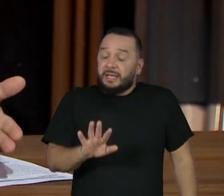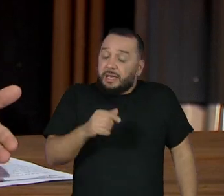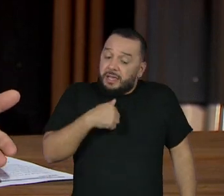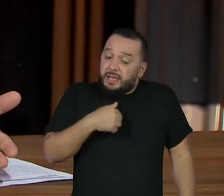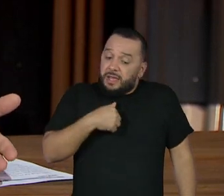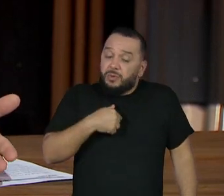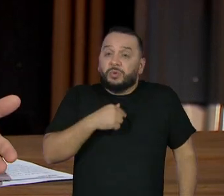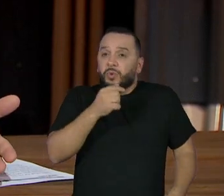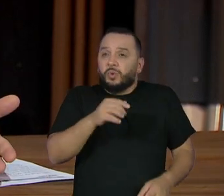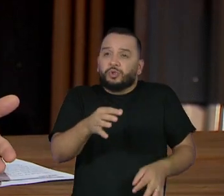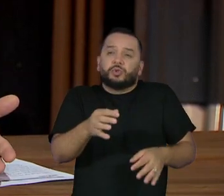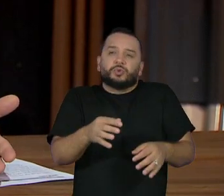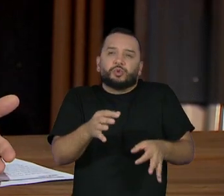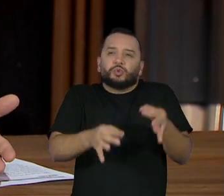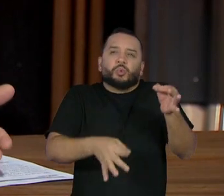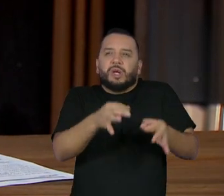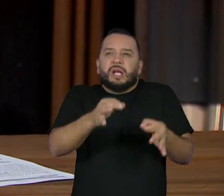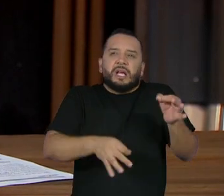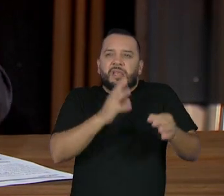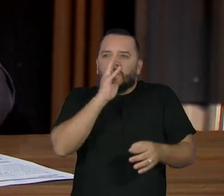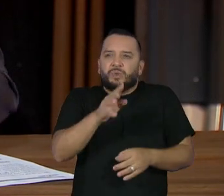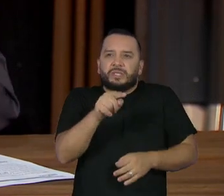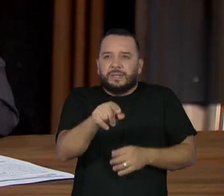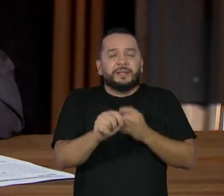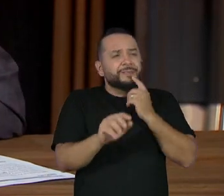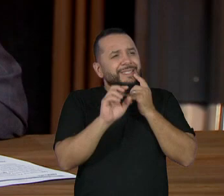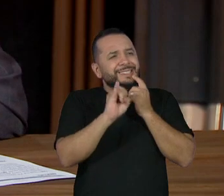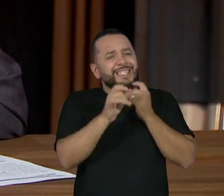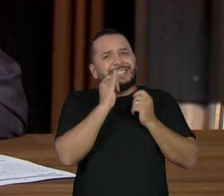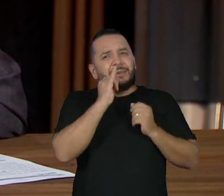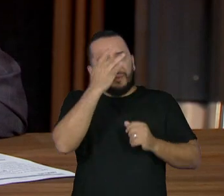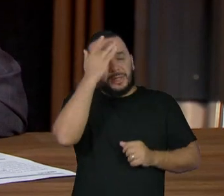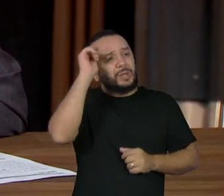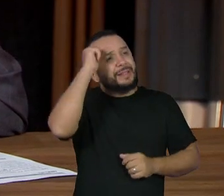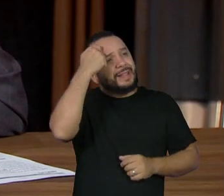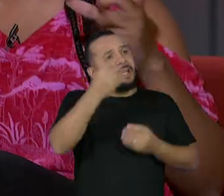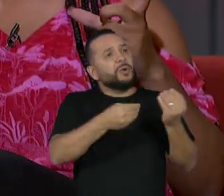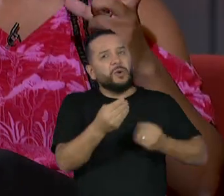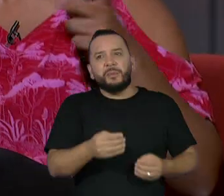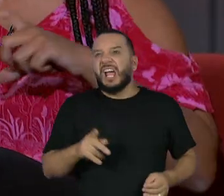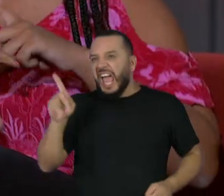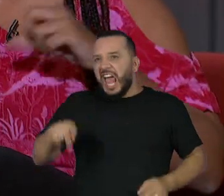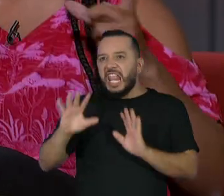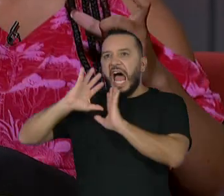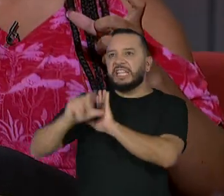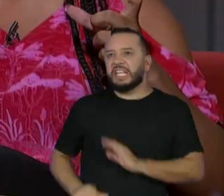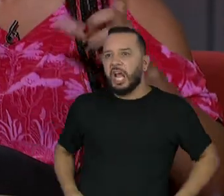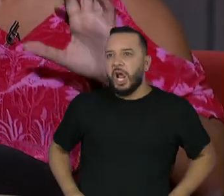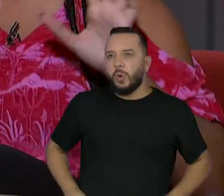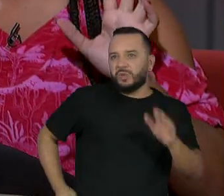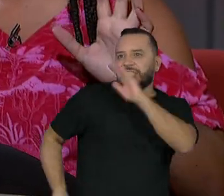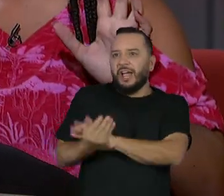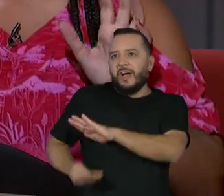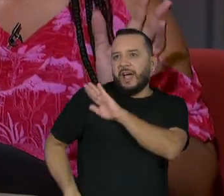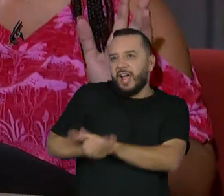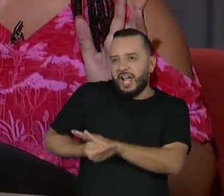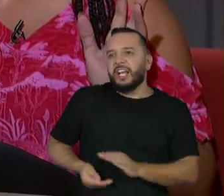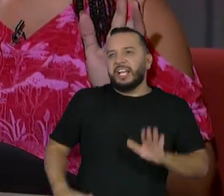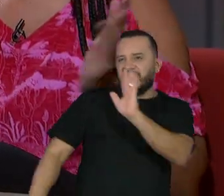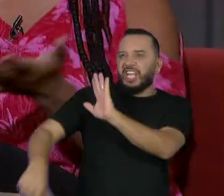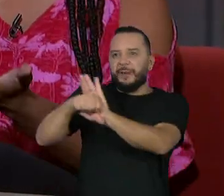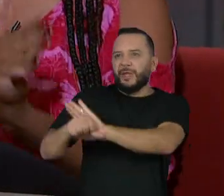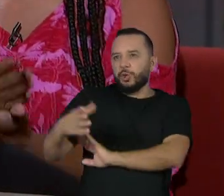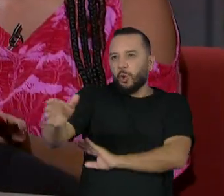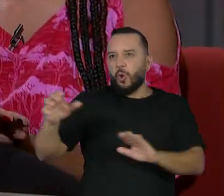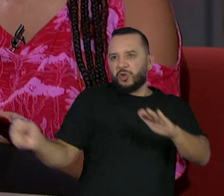julgando essa pessoa aqui que está nessa manchete. Sim. Se fosse uma pessoa negra, como seria bandido, traficante, né? Porque é